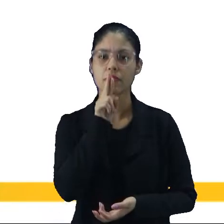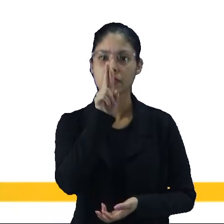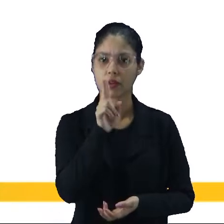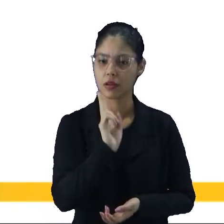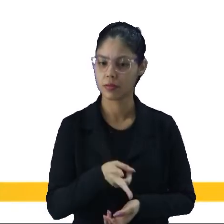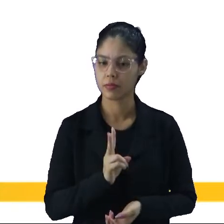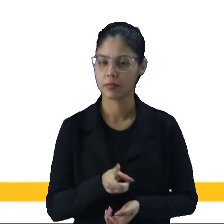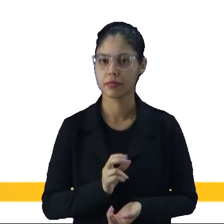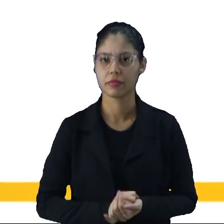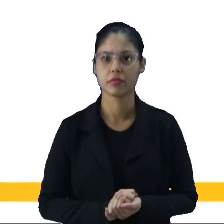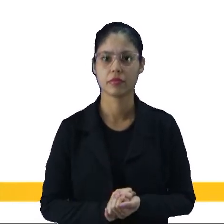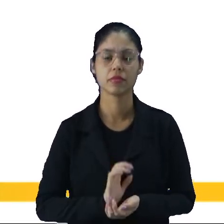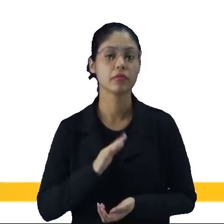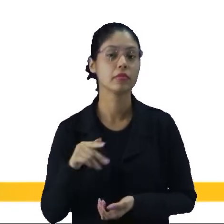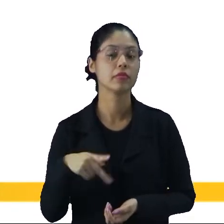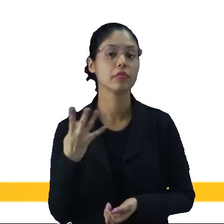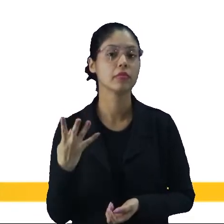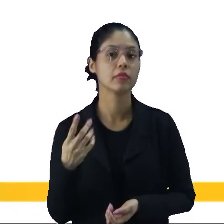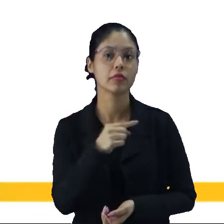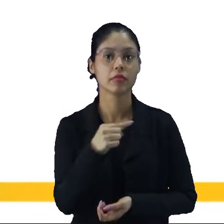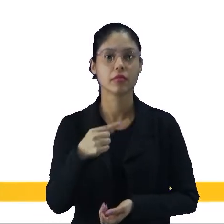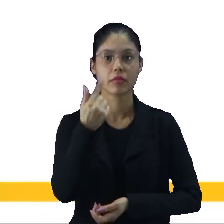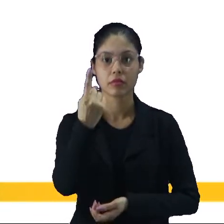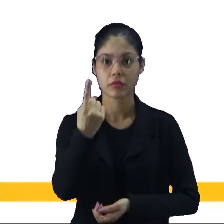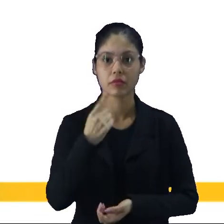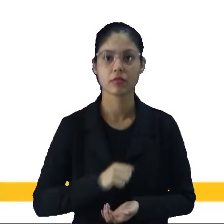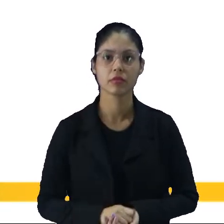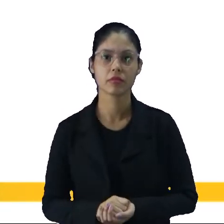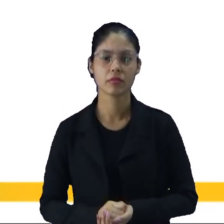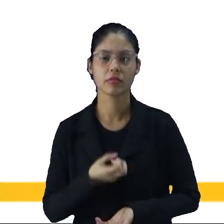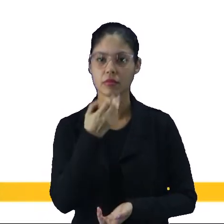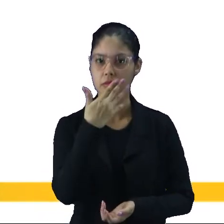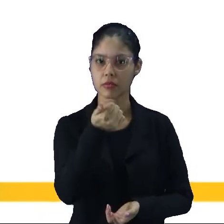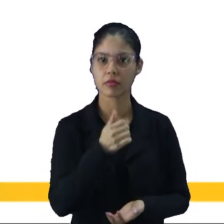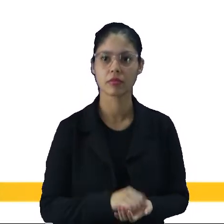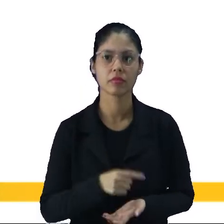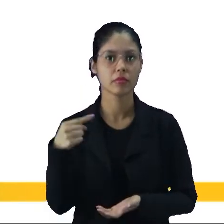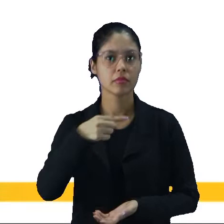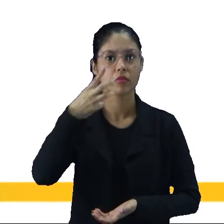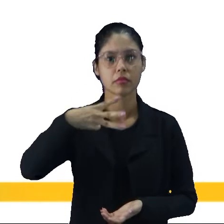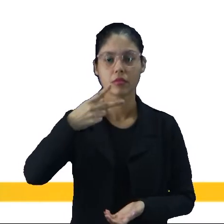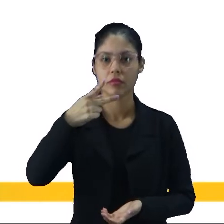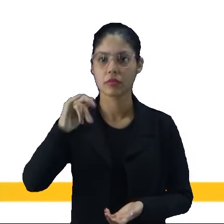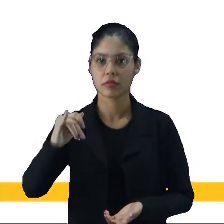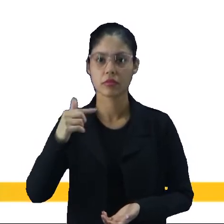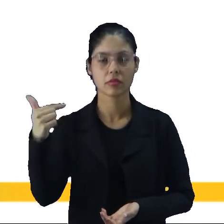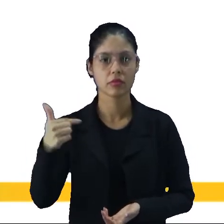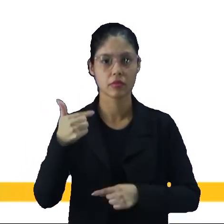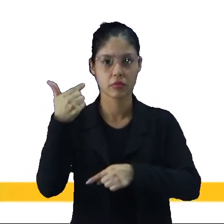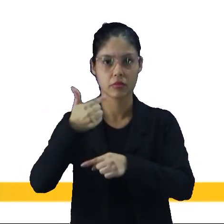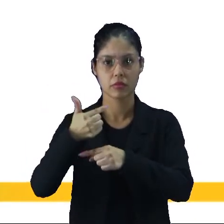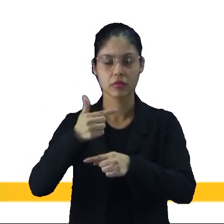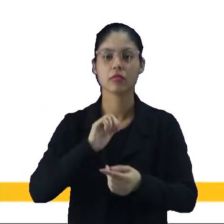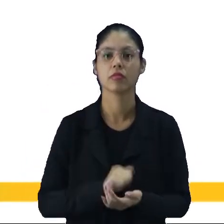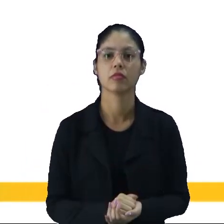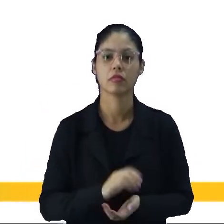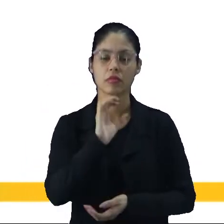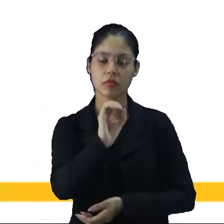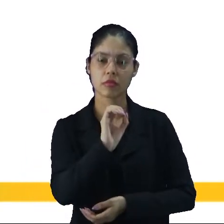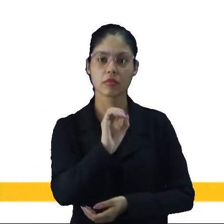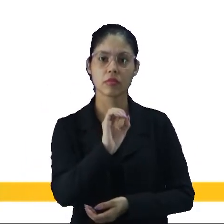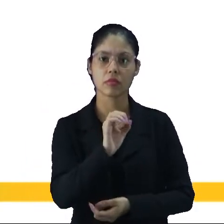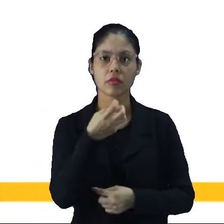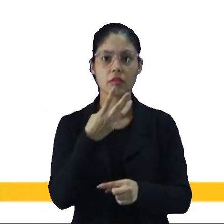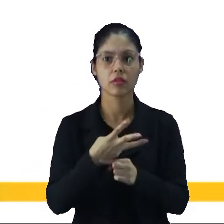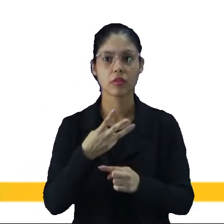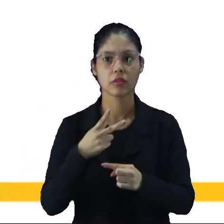resultado é o mesmo. Ó. É quanto? Menos 1. Tá? Menos 3π sobre 2, ó, é 0, e